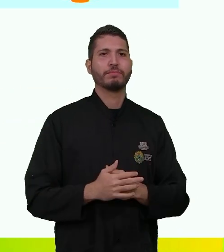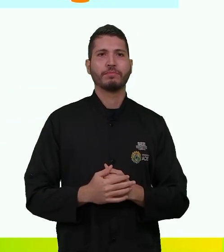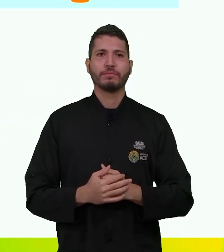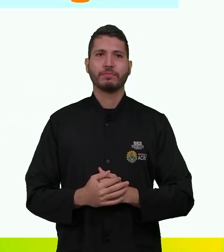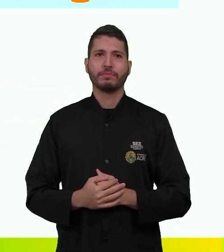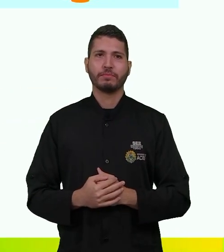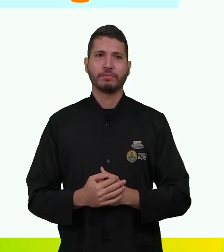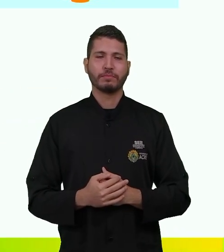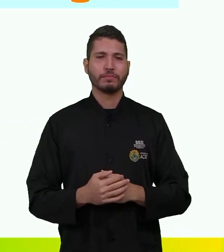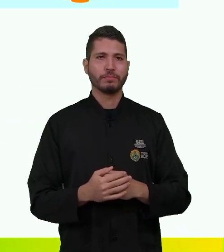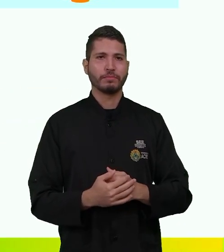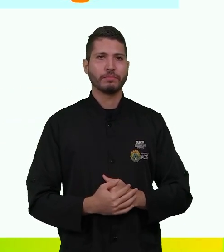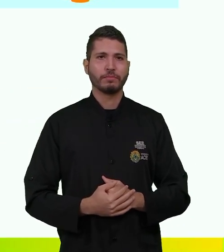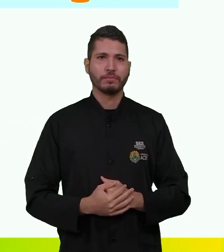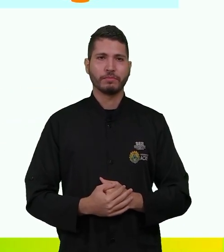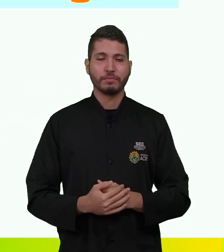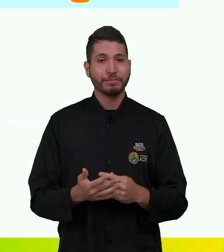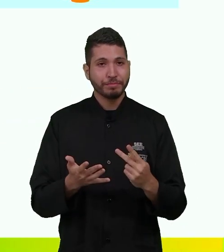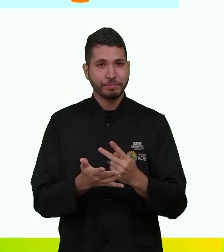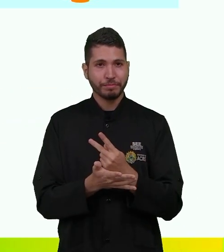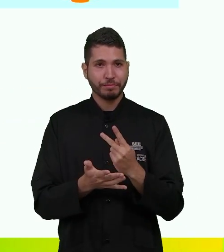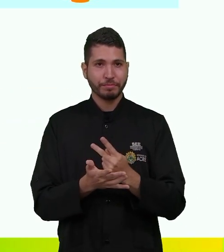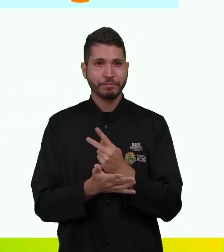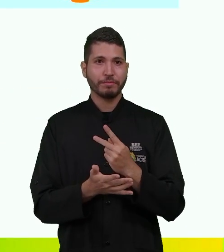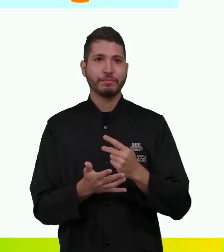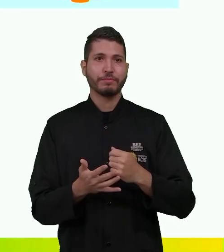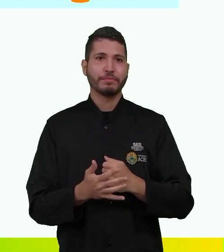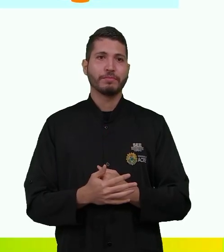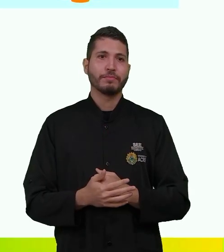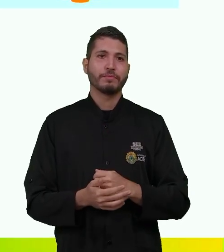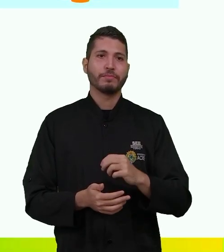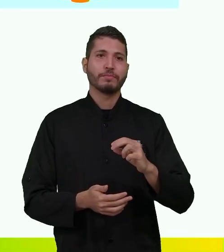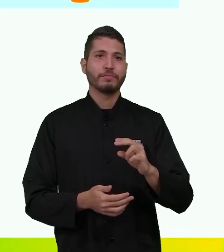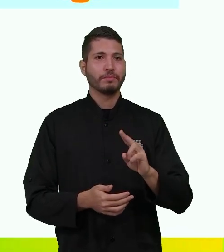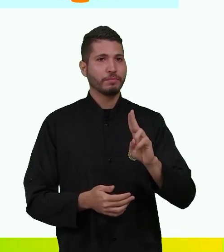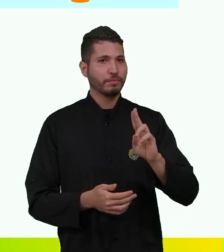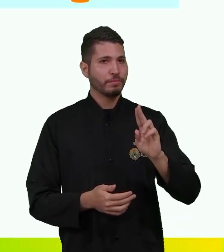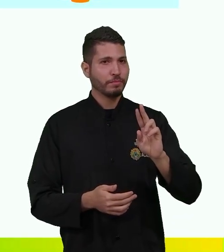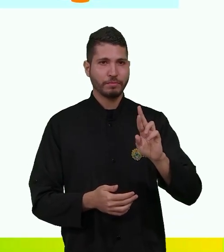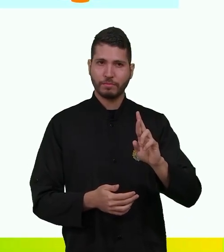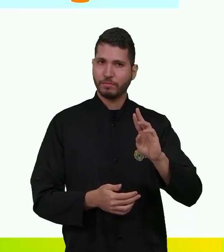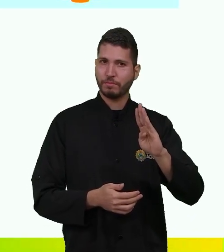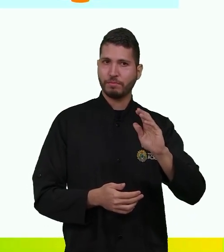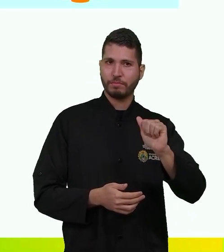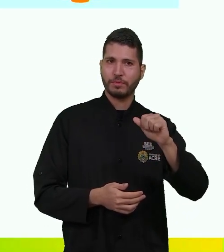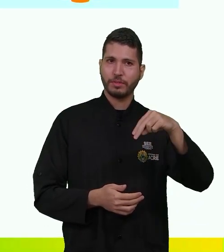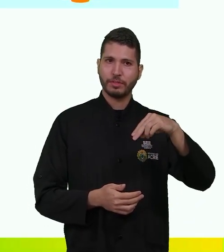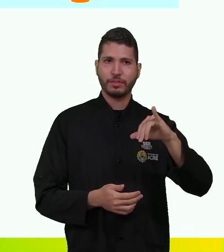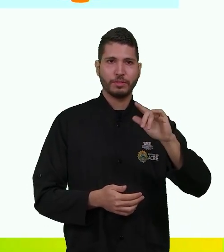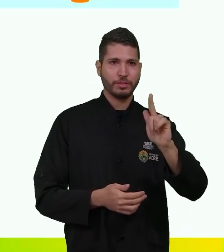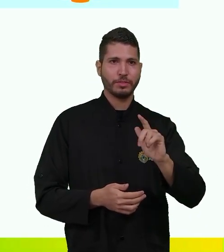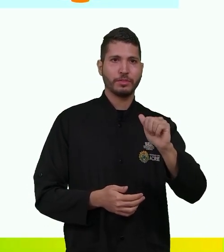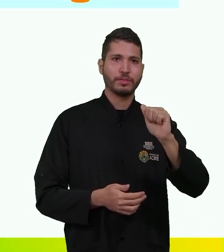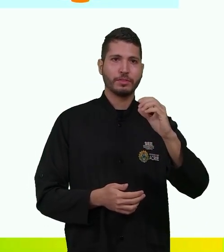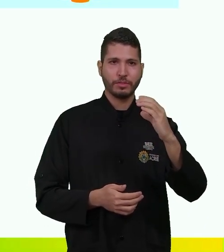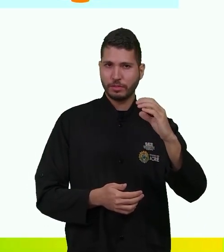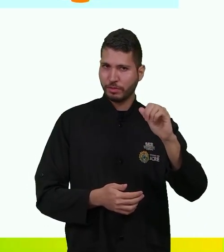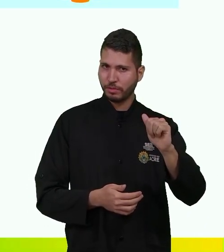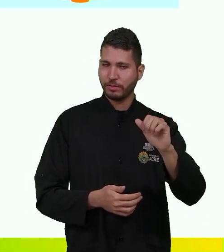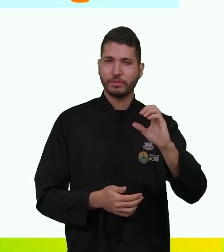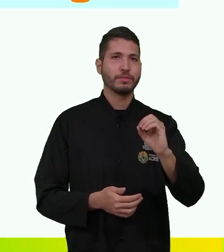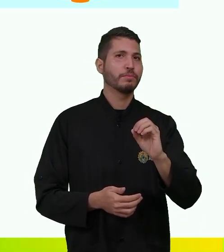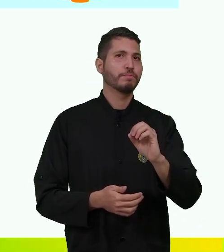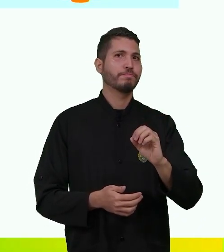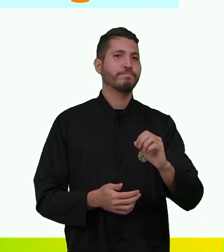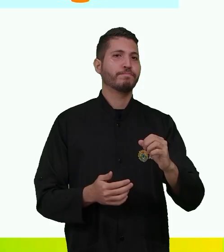muito grande. A urbanização também não é característica da terceira. As cidades passaram a se urbanizar já